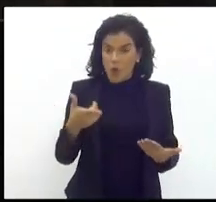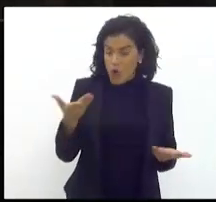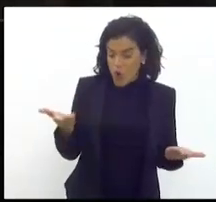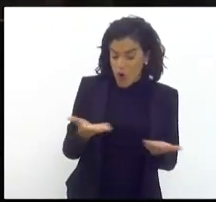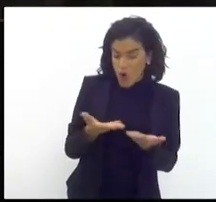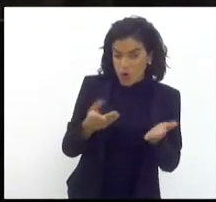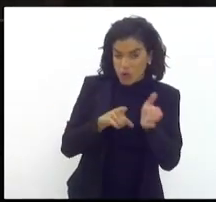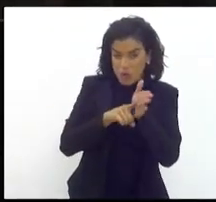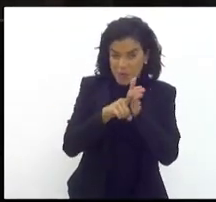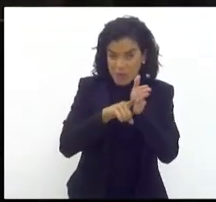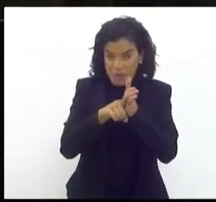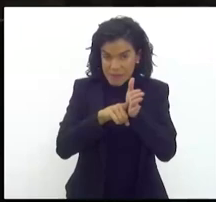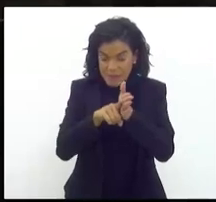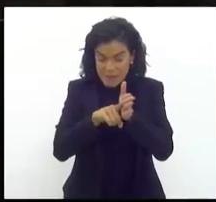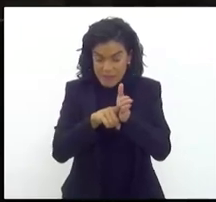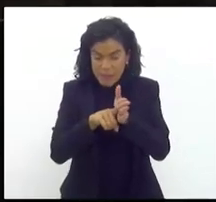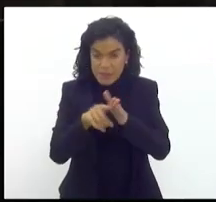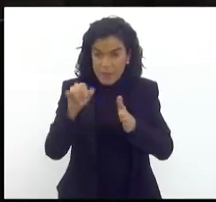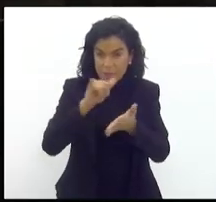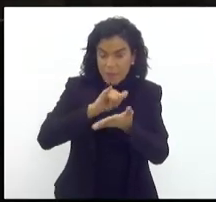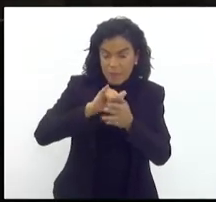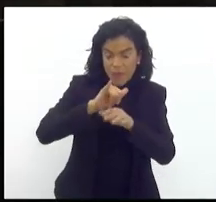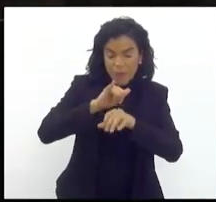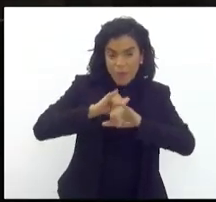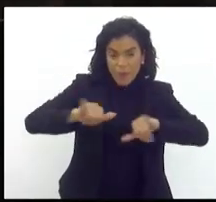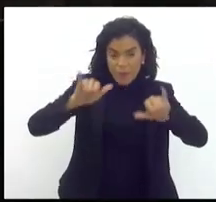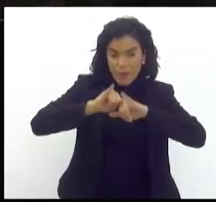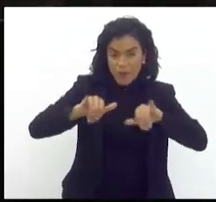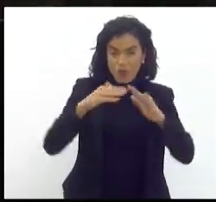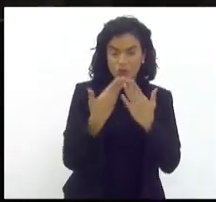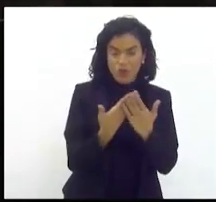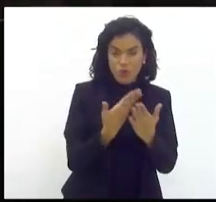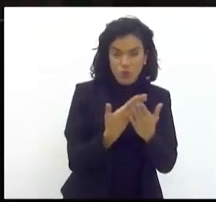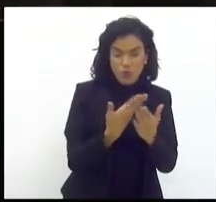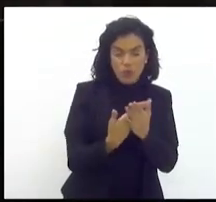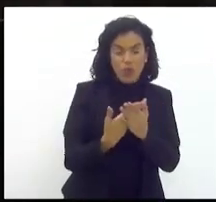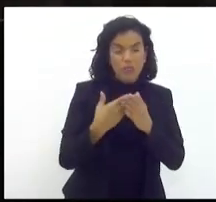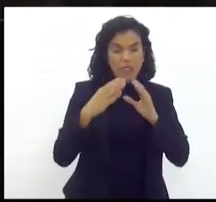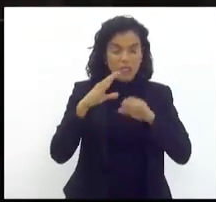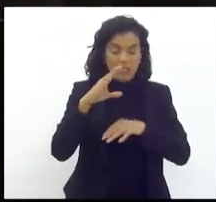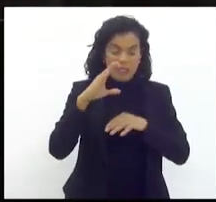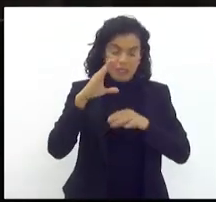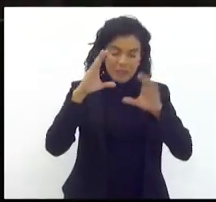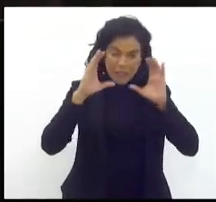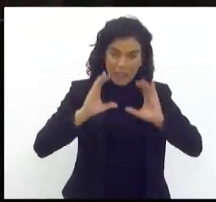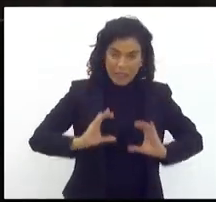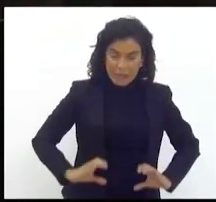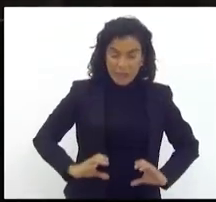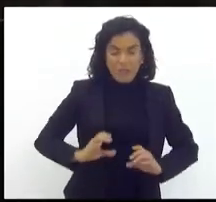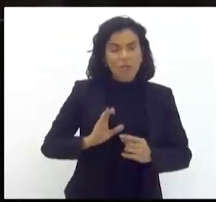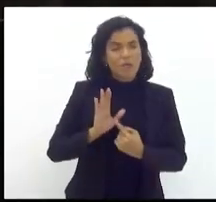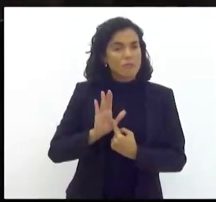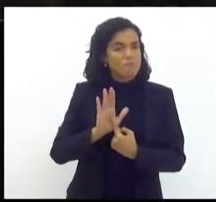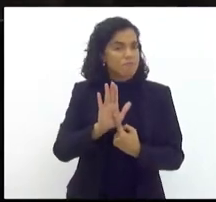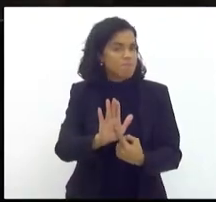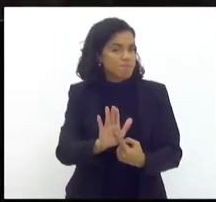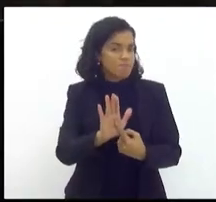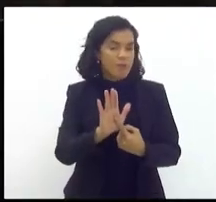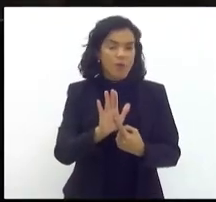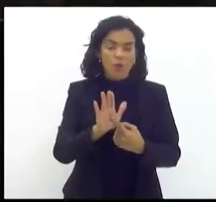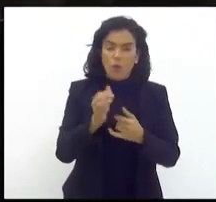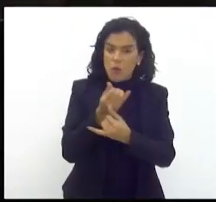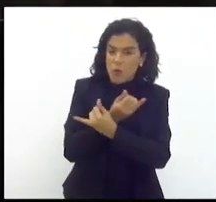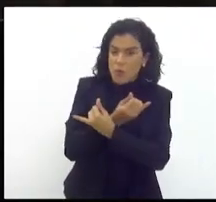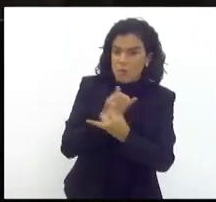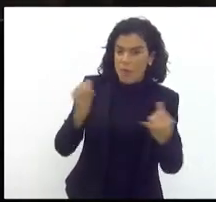hoje uma pesquisa do Centro de Estudos de segurança e cidadania CESEC que apontou que os